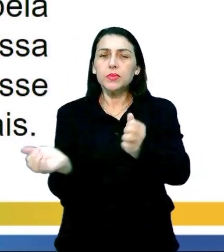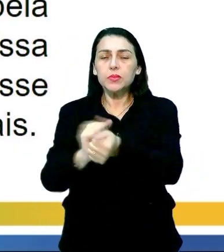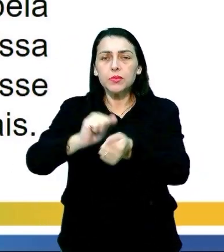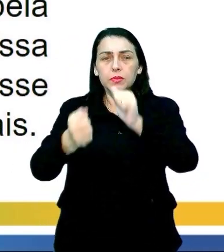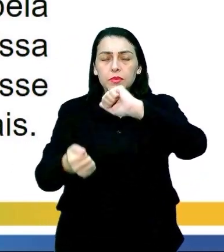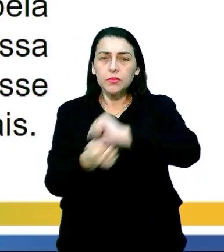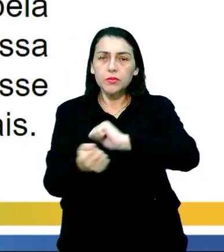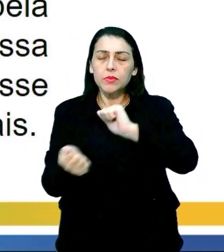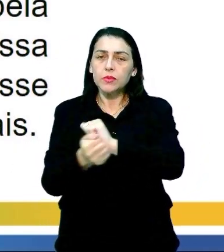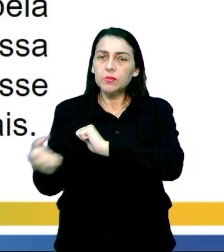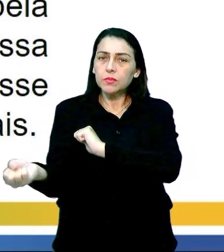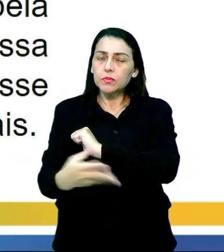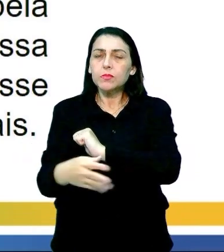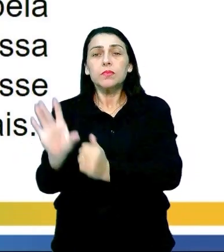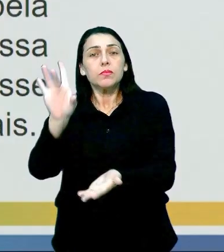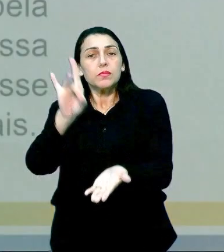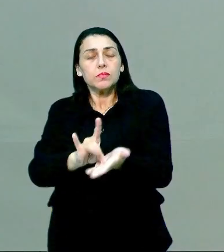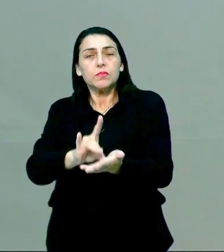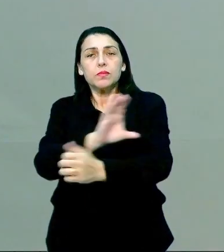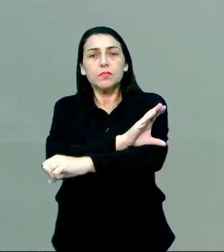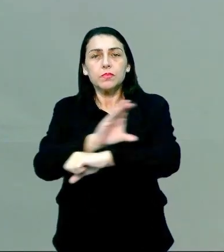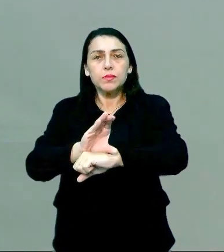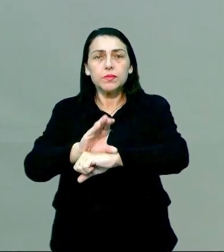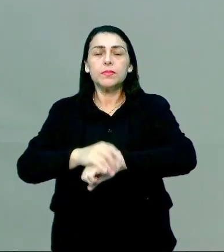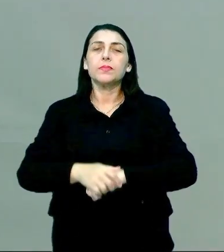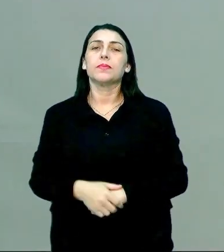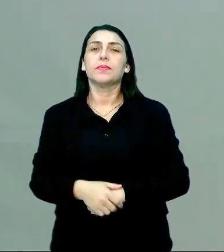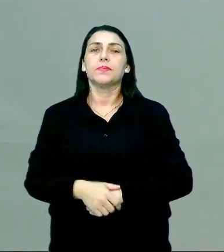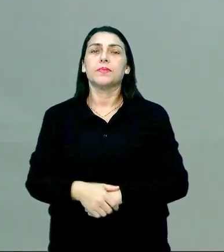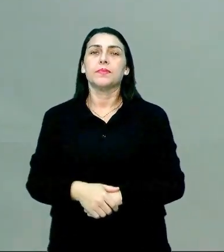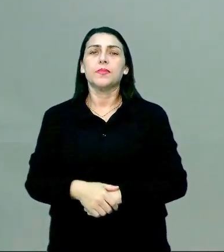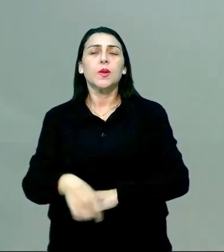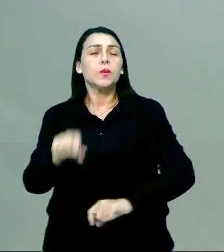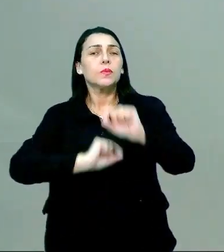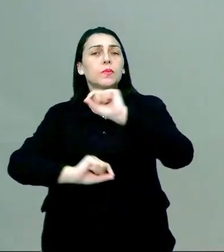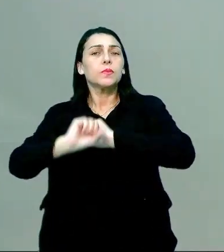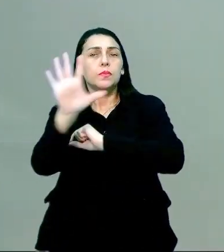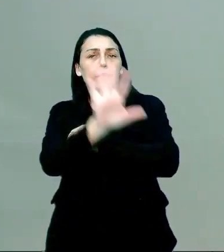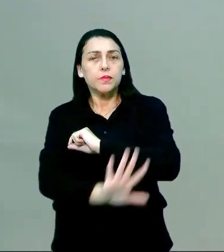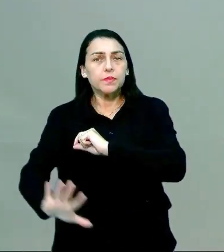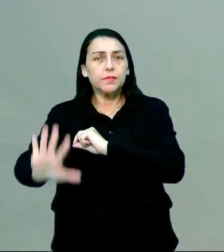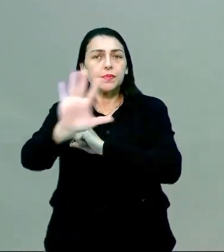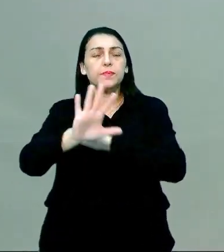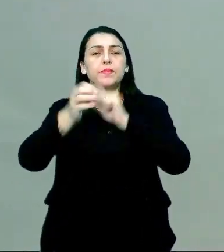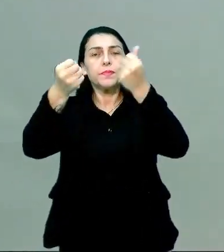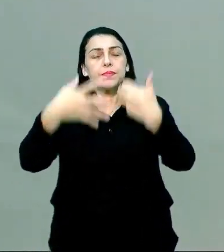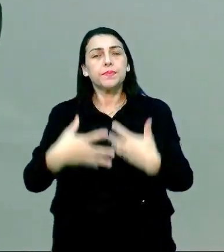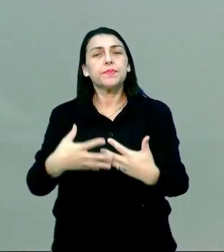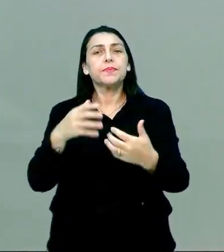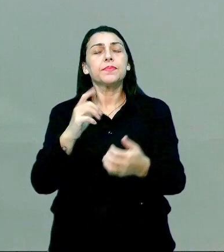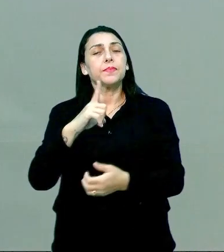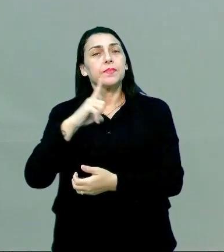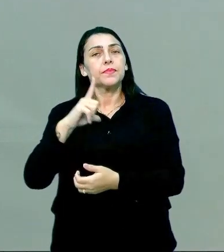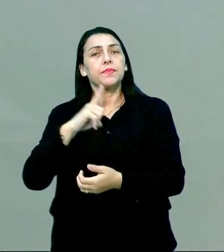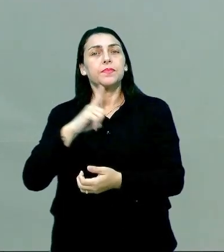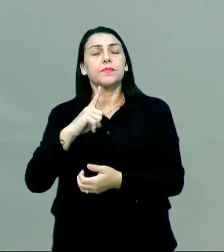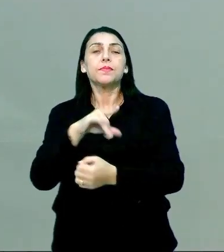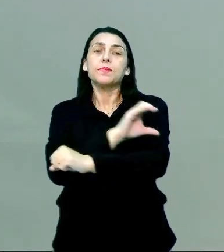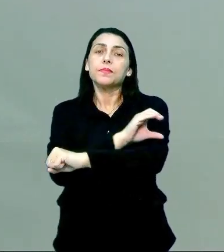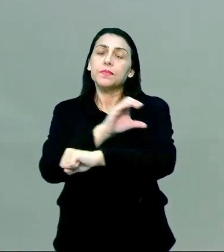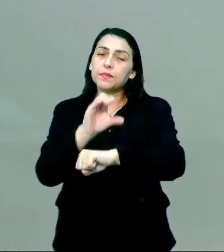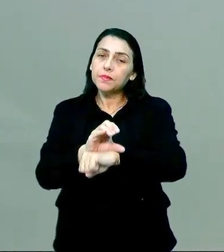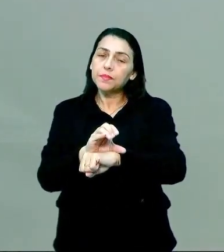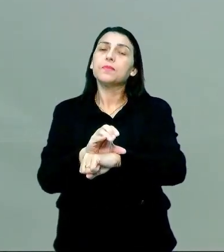adaptada às novas realidades culturais. O que de forma geral foi mencionado aqui? Temos a nossa